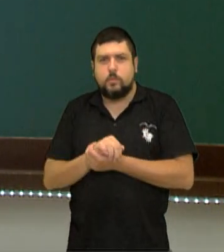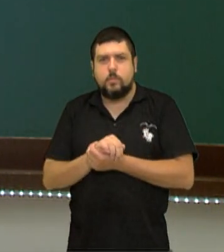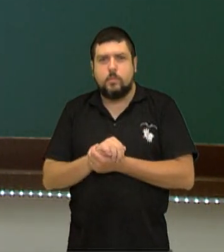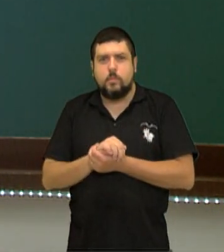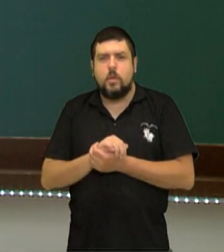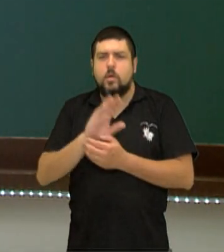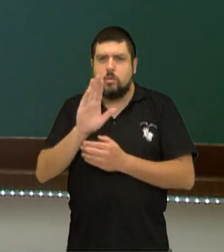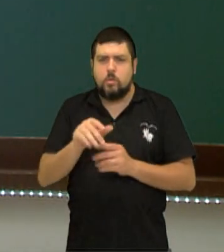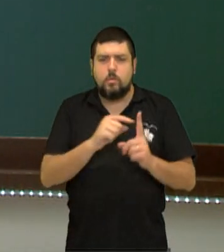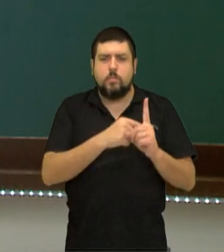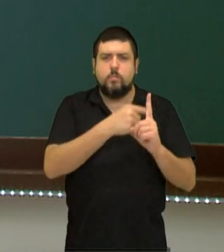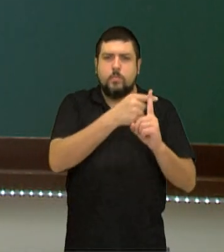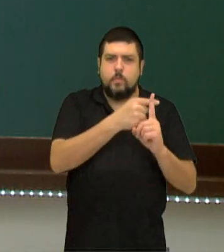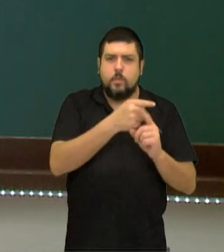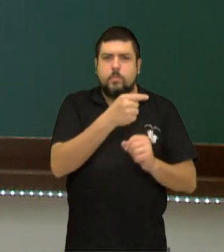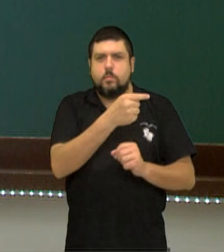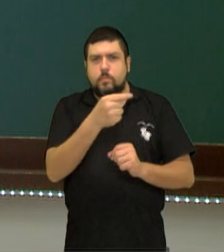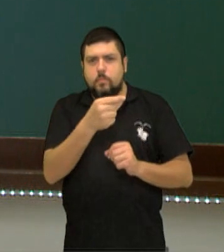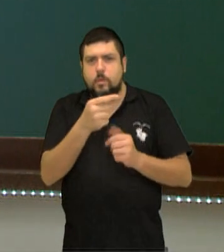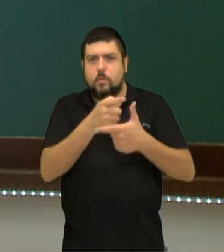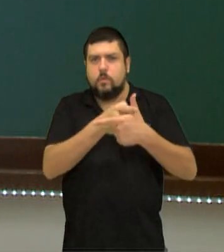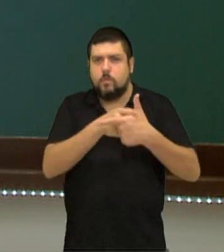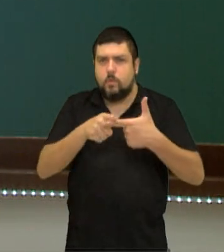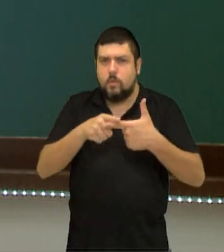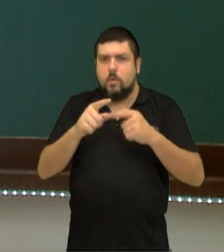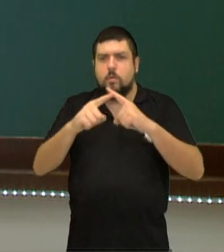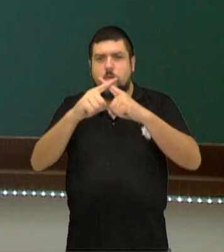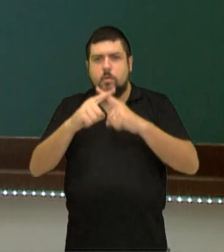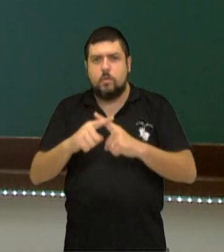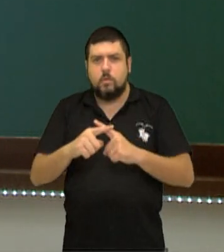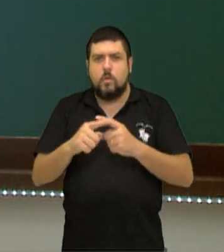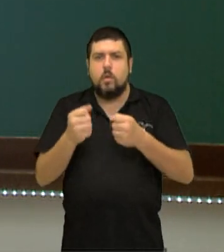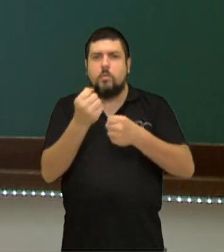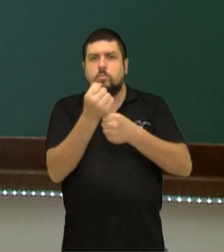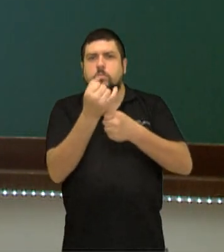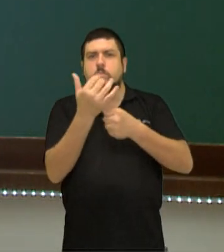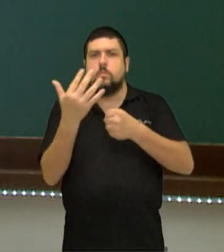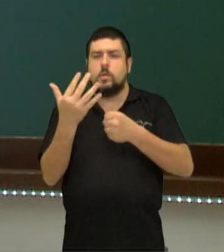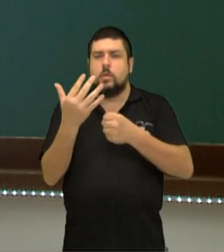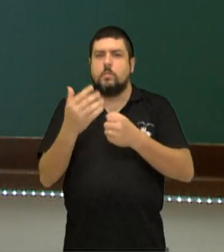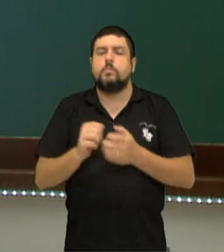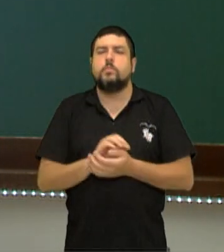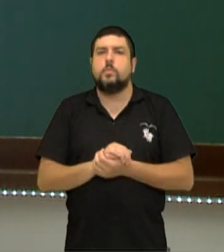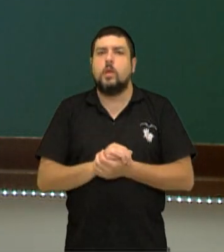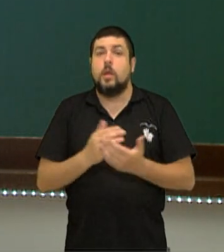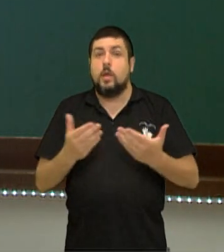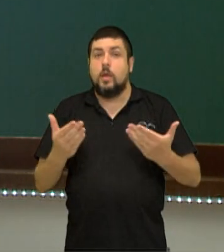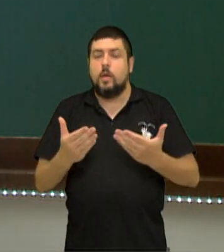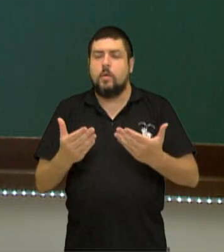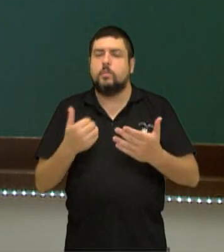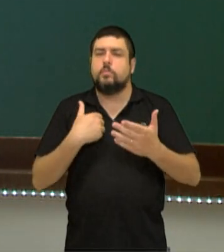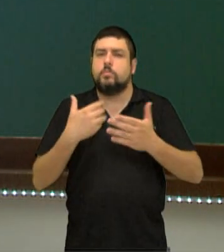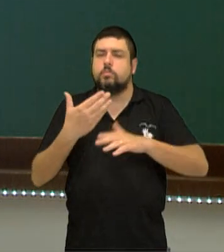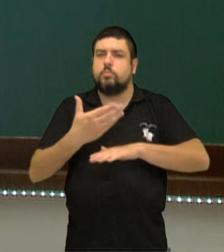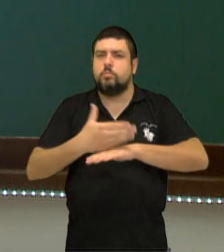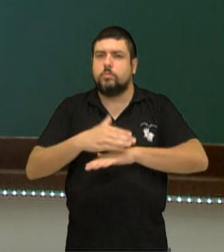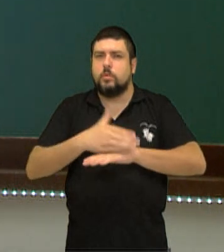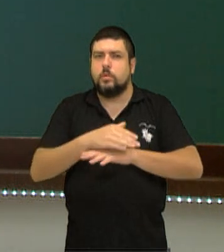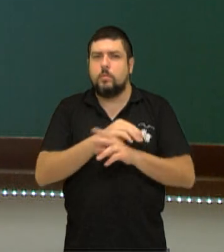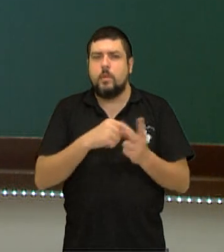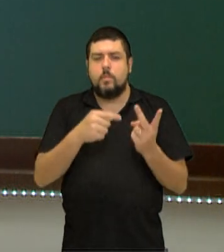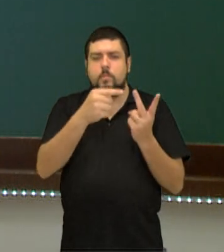subtração, multiplicação, divisão, potenciação e agora vocês estão trabalhando com a radiciação.